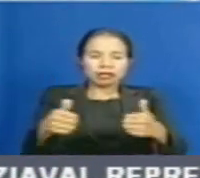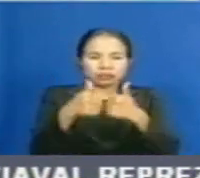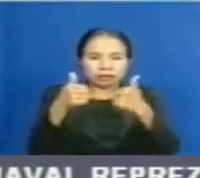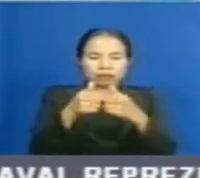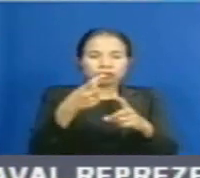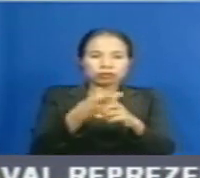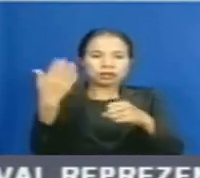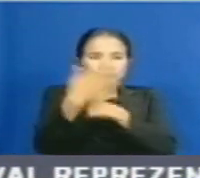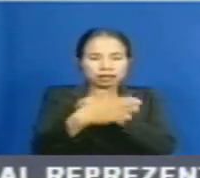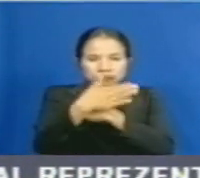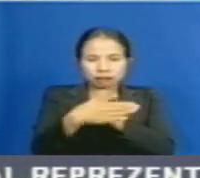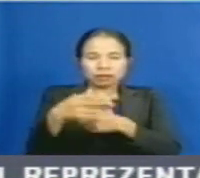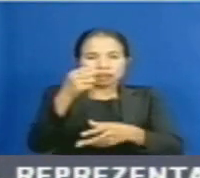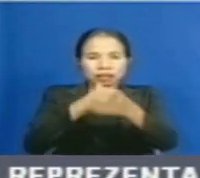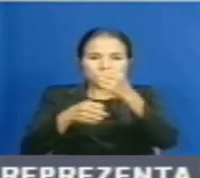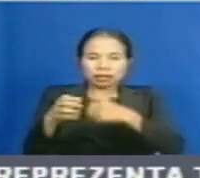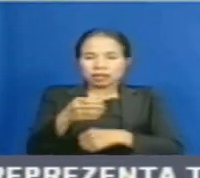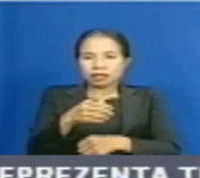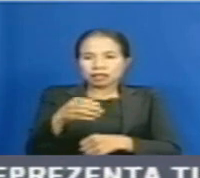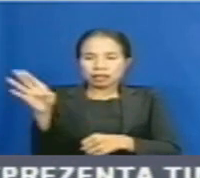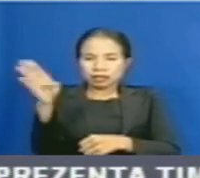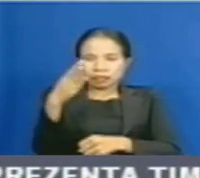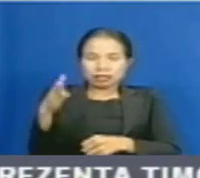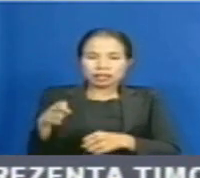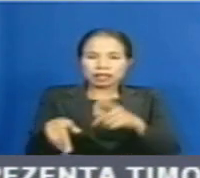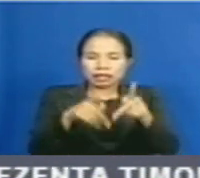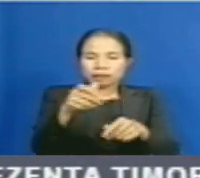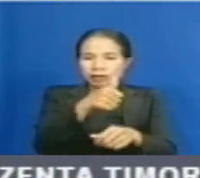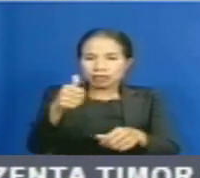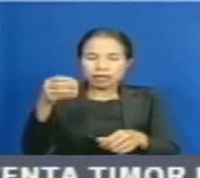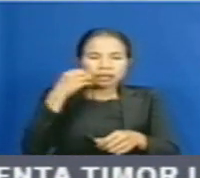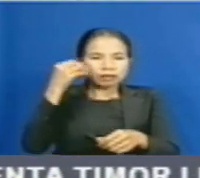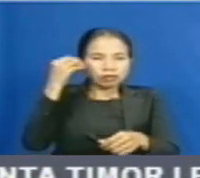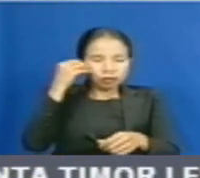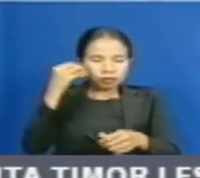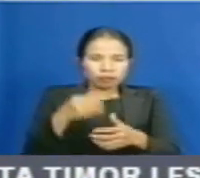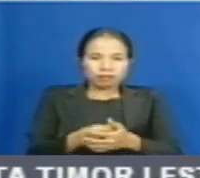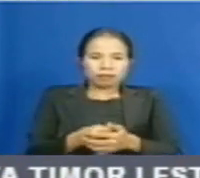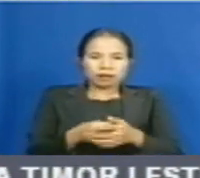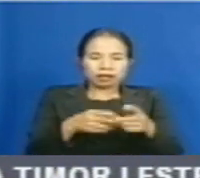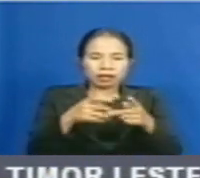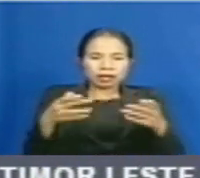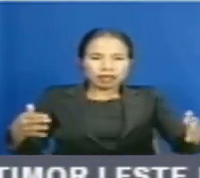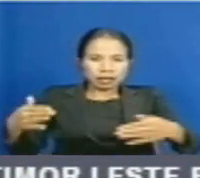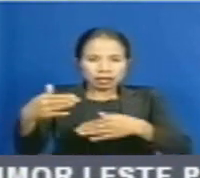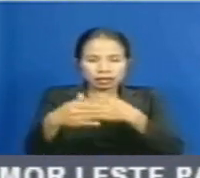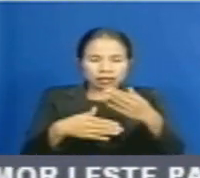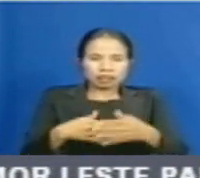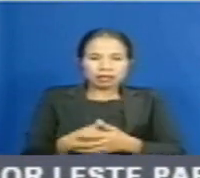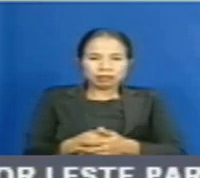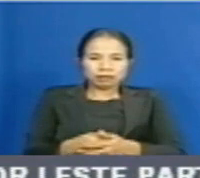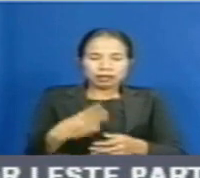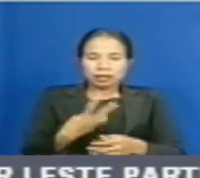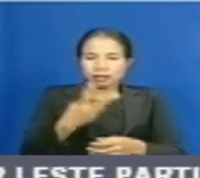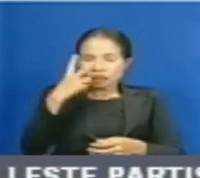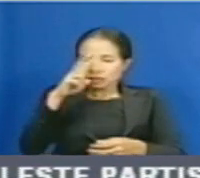sama ka tau pali ha mai dai dak nia resintu sira na bema ka halibur ma hututo ne ita hare